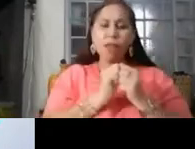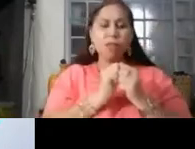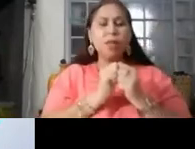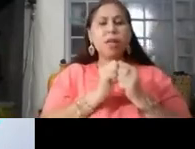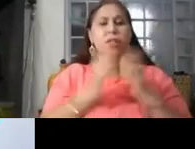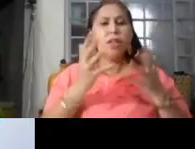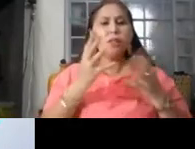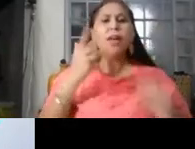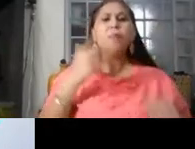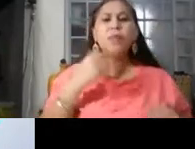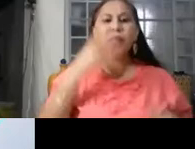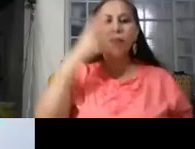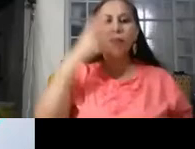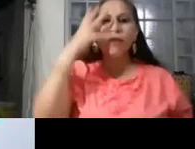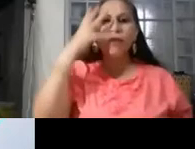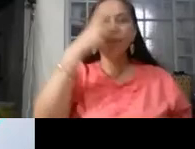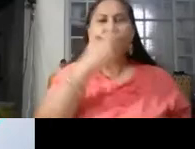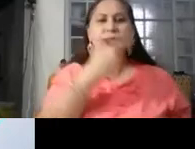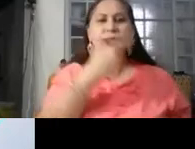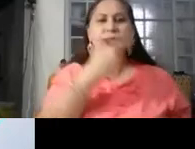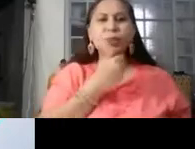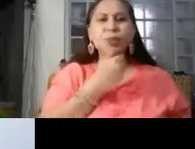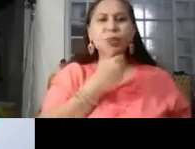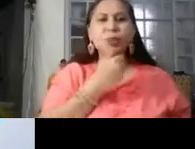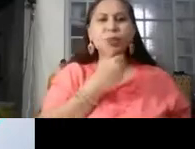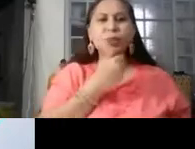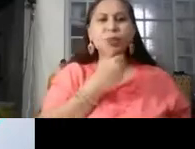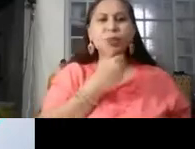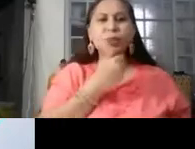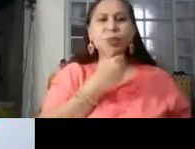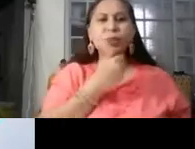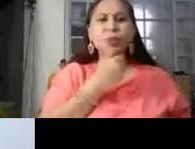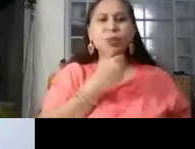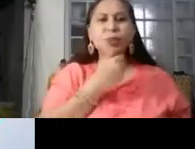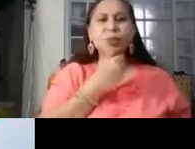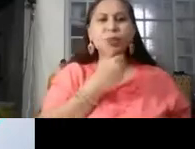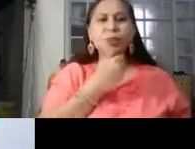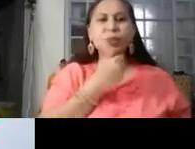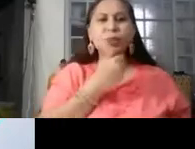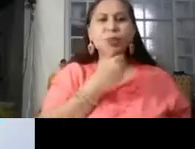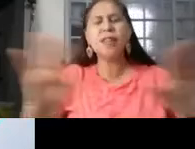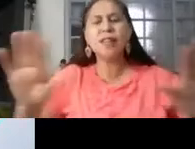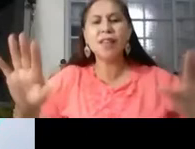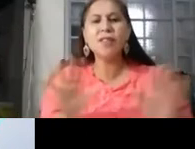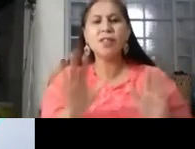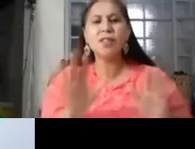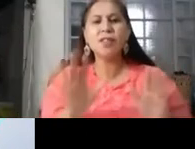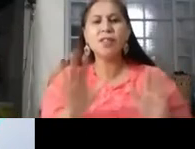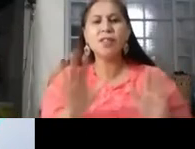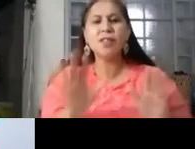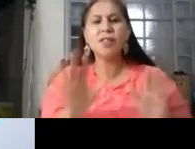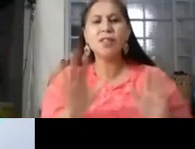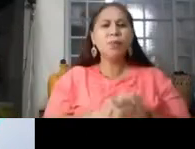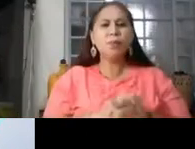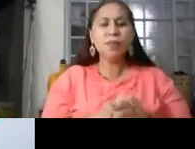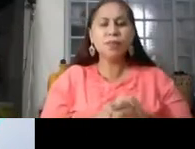linguagem. Gente, o que é bonito? Bonito é uma coisa linda, maravilhosa, né? Como vocês aqui assistindo a aula. É